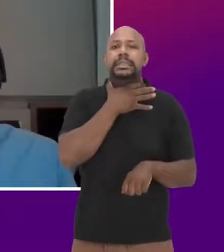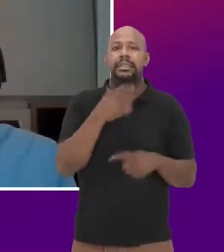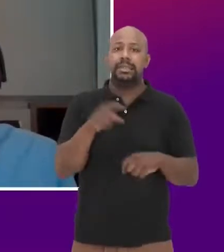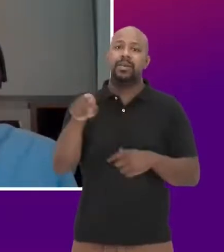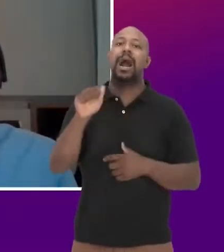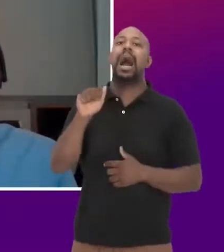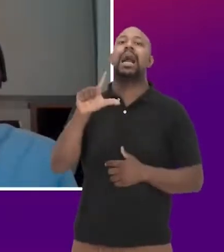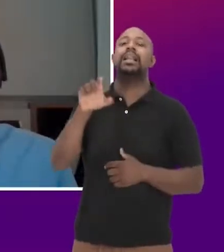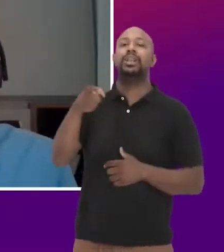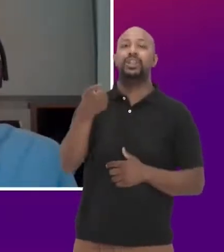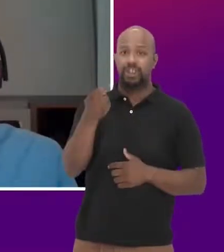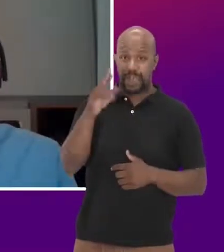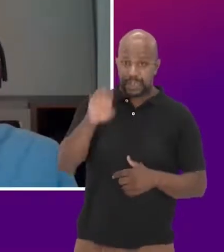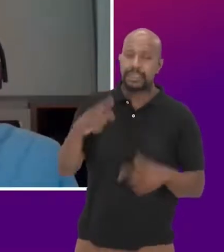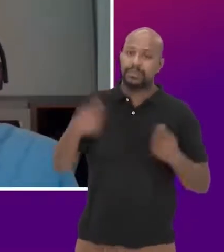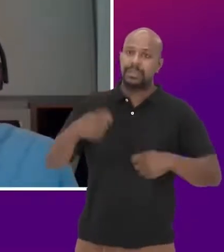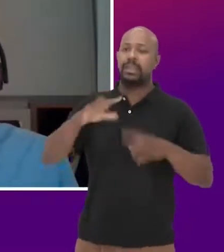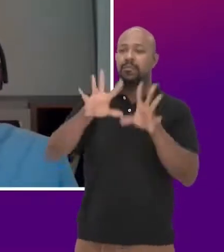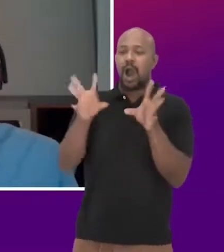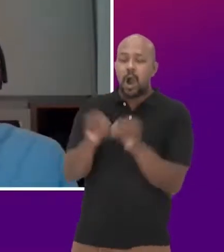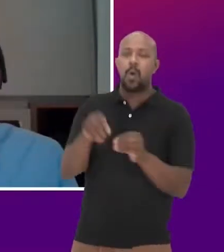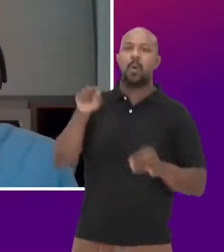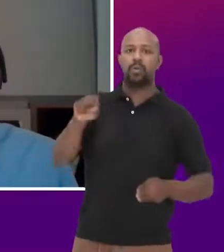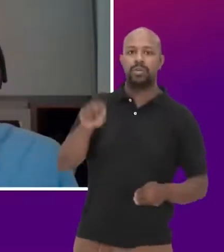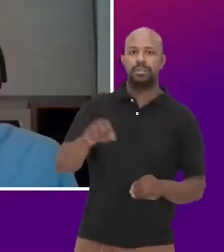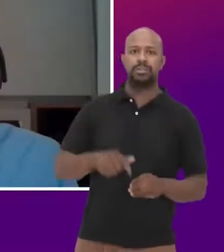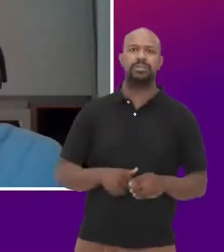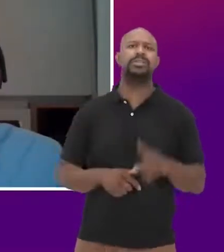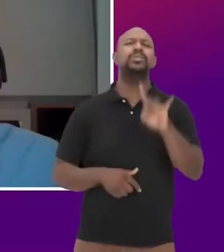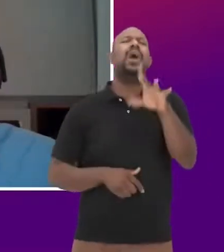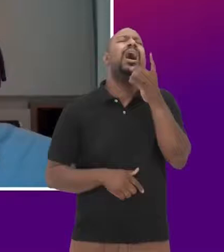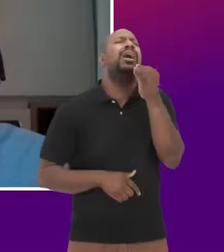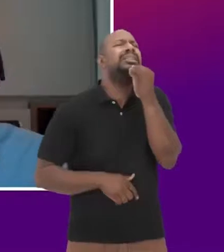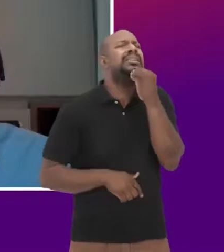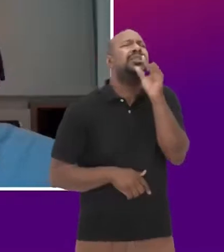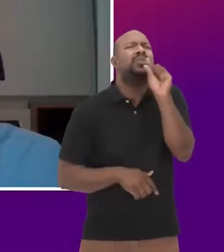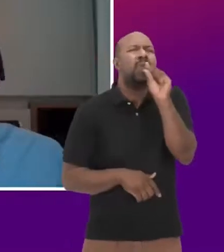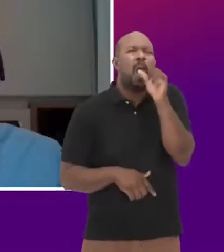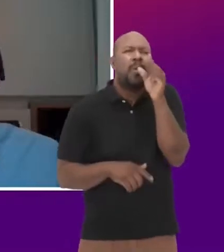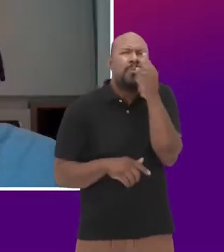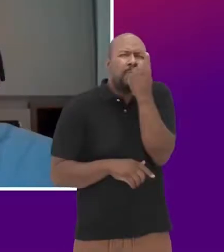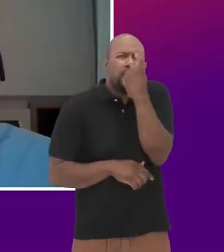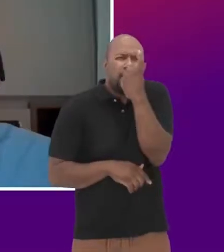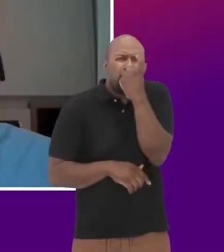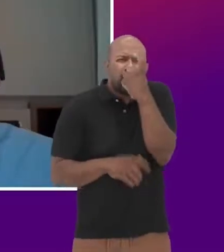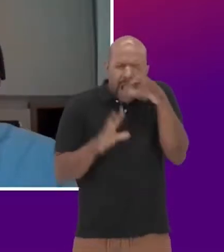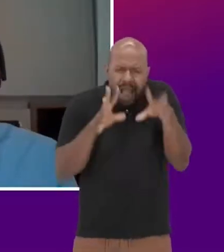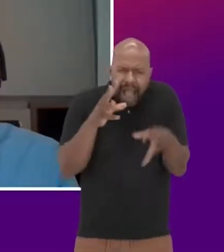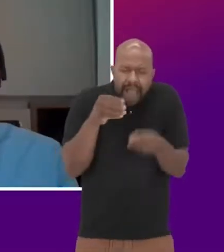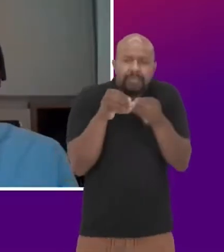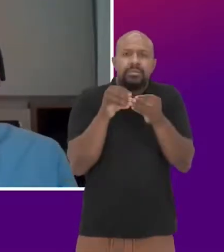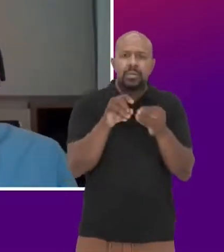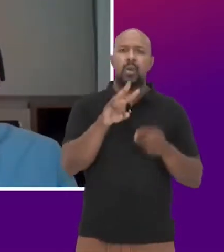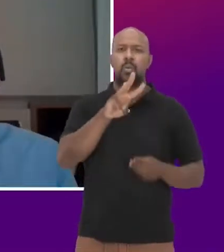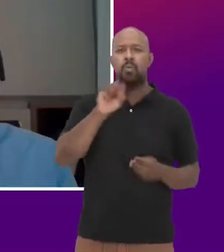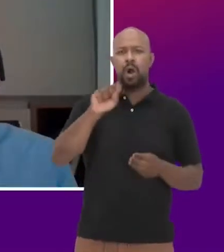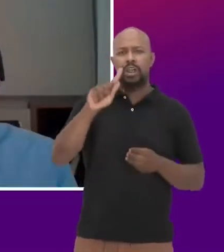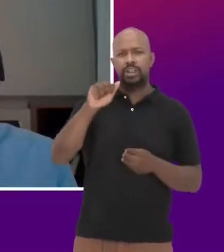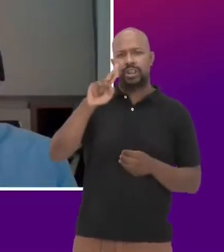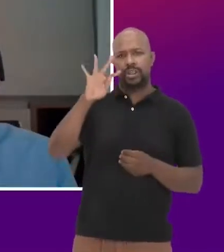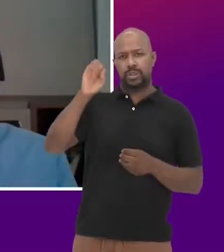cima e o Alexandre ainda tem que fazer a conclusão. Eu só queria fazer só uma atualização,